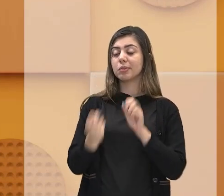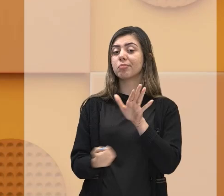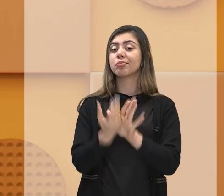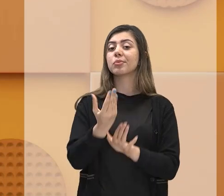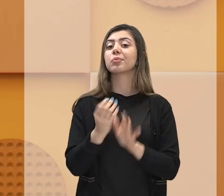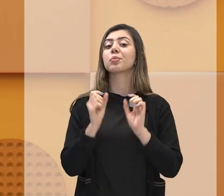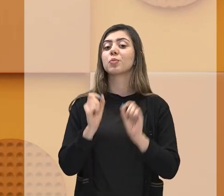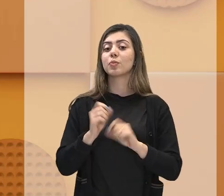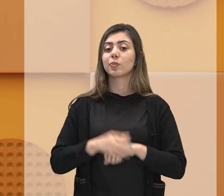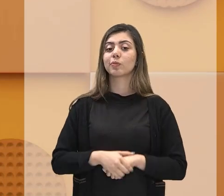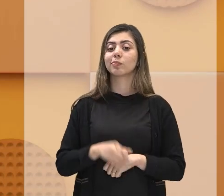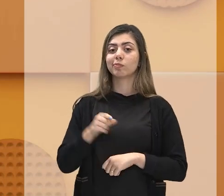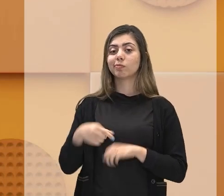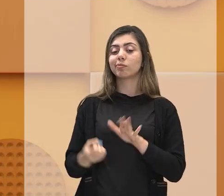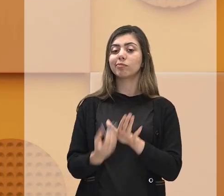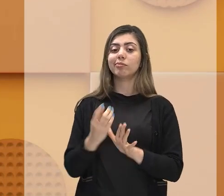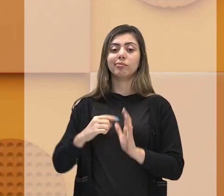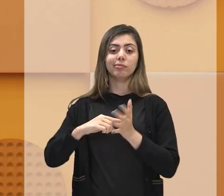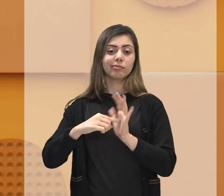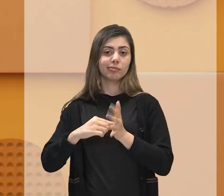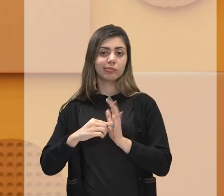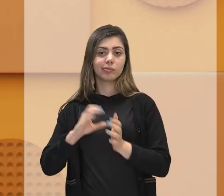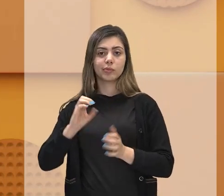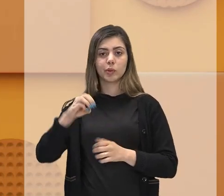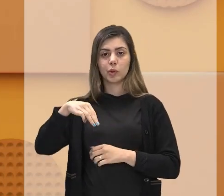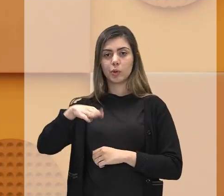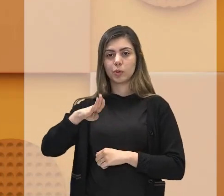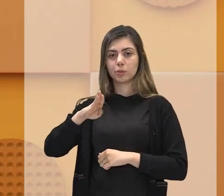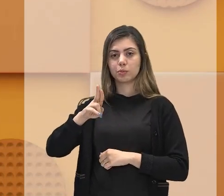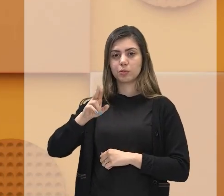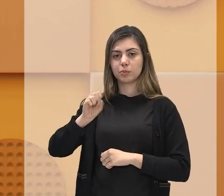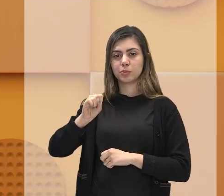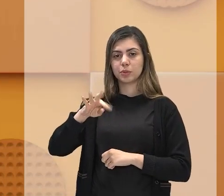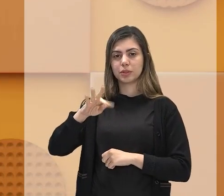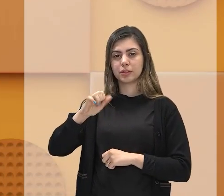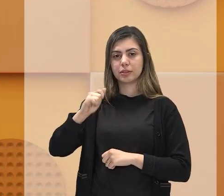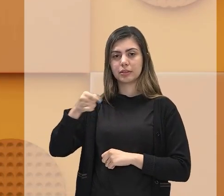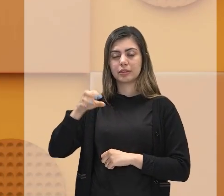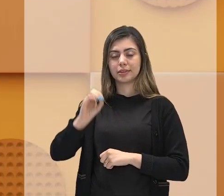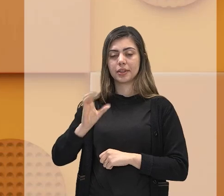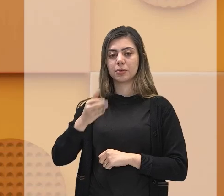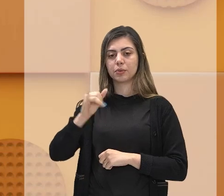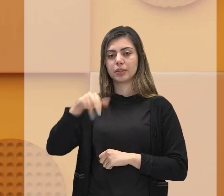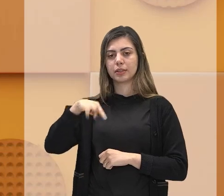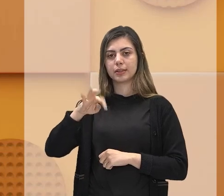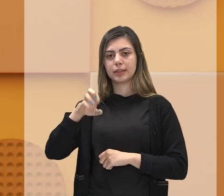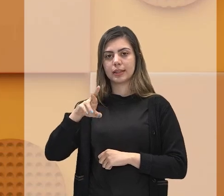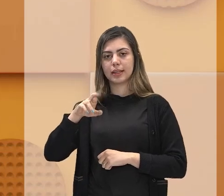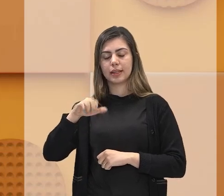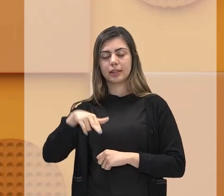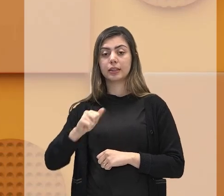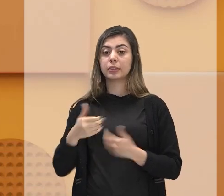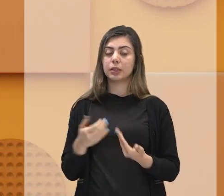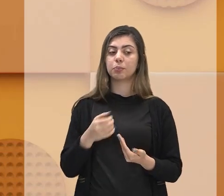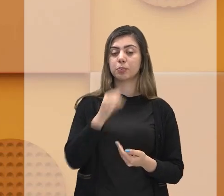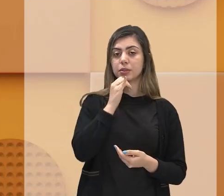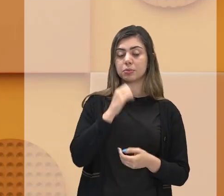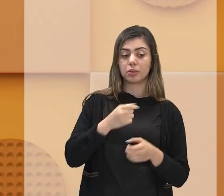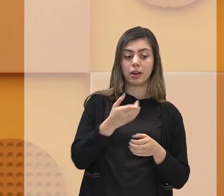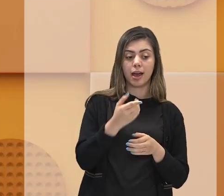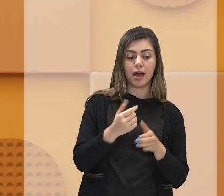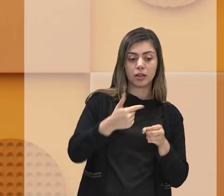surgimento dos motores de combustão interna. Se você descobre o combustível, Você tem que utilizar ele de alguma